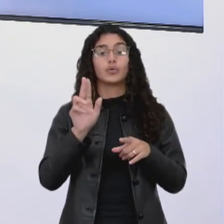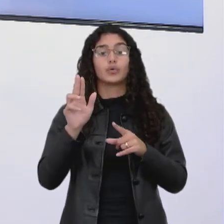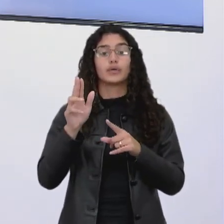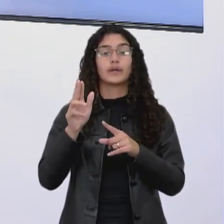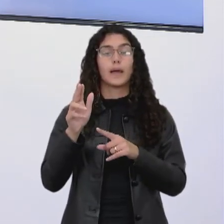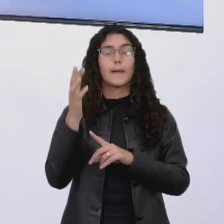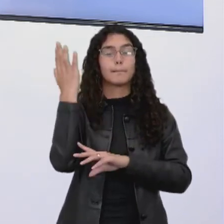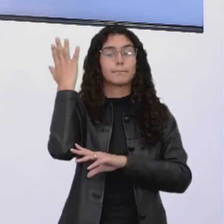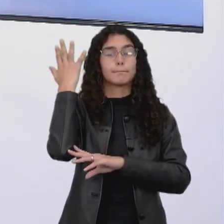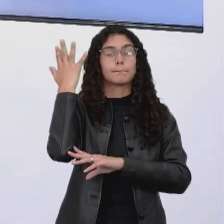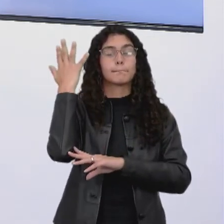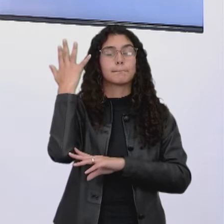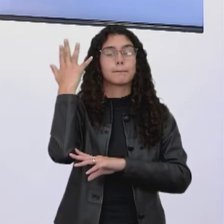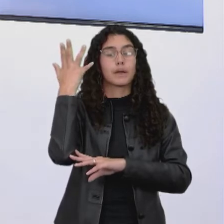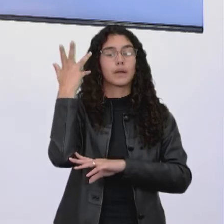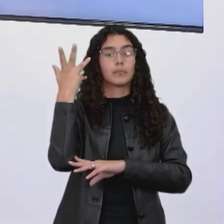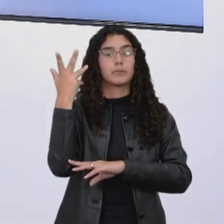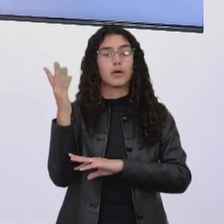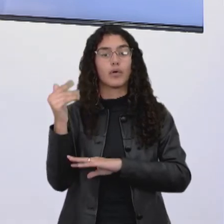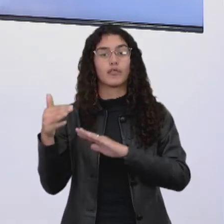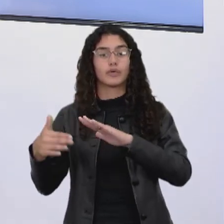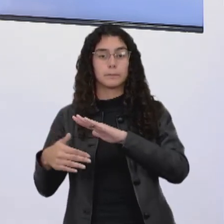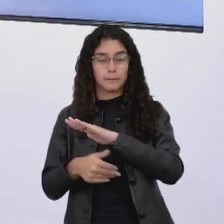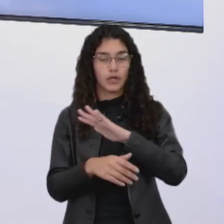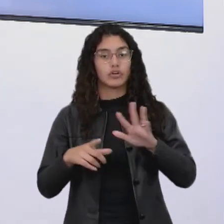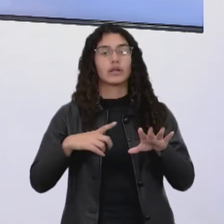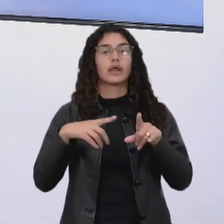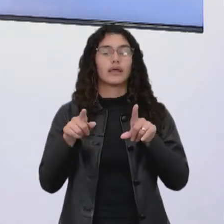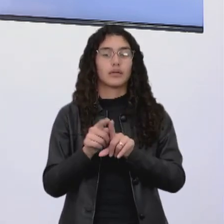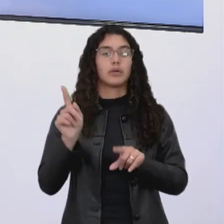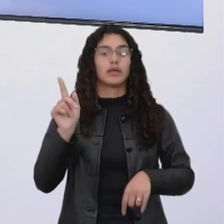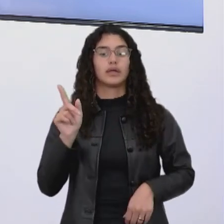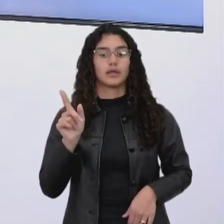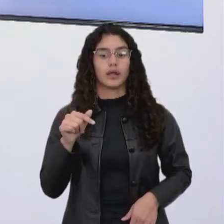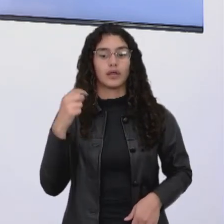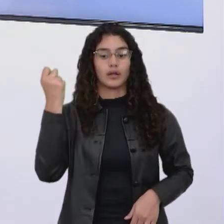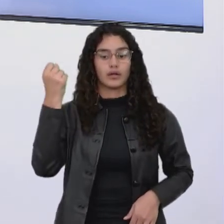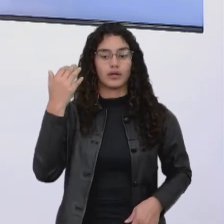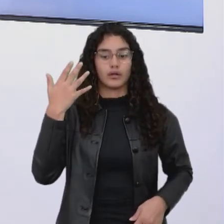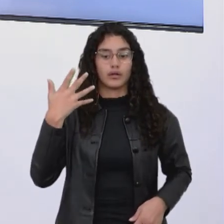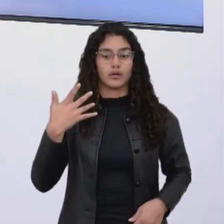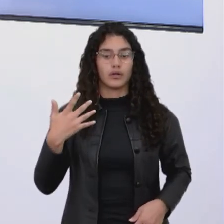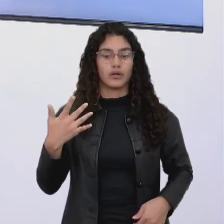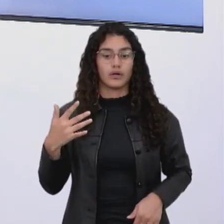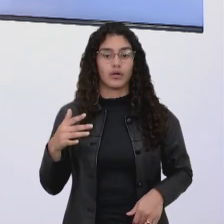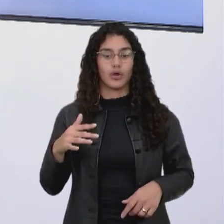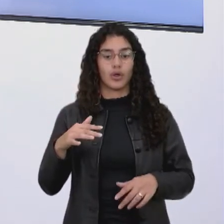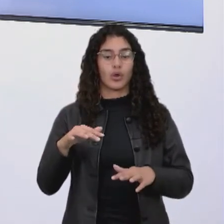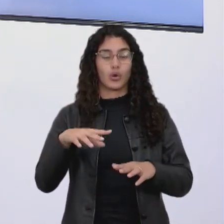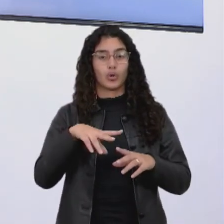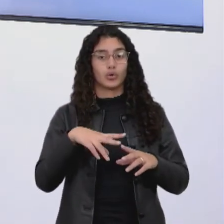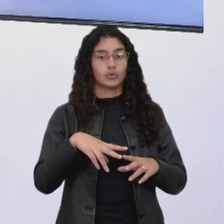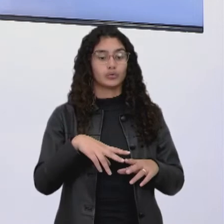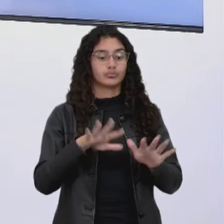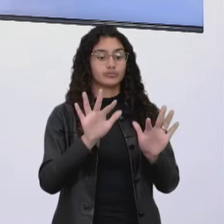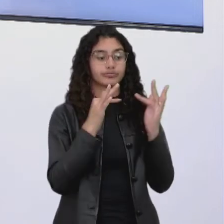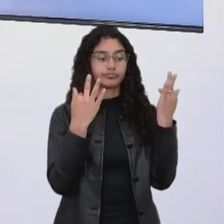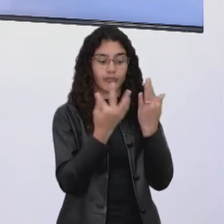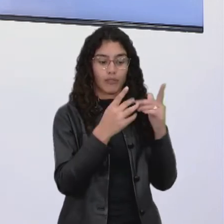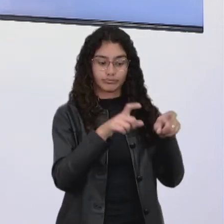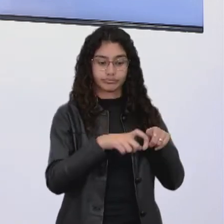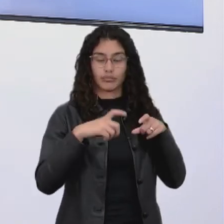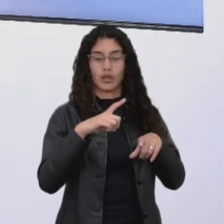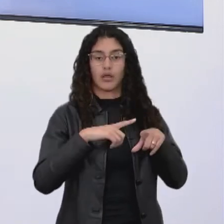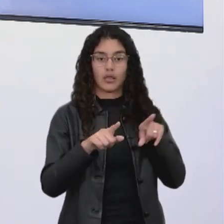e a utilização sustentável dos recursos, que é algo que, quando a gente fala sobre agricultura familiar, entre outras coisas,